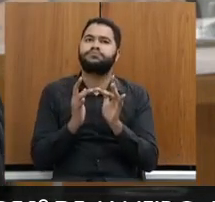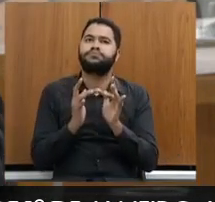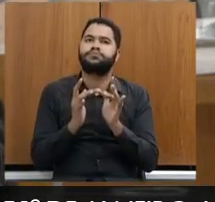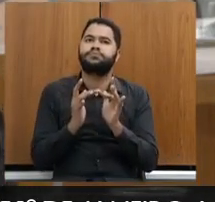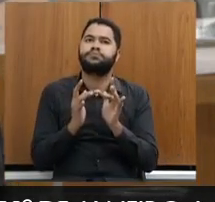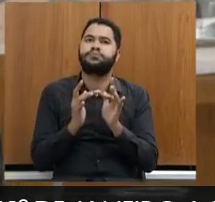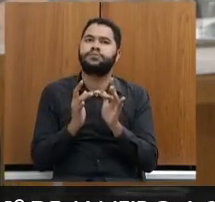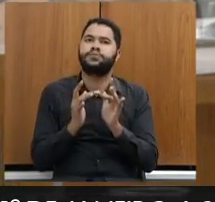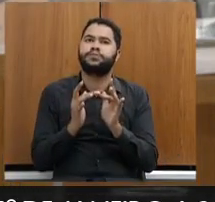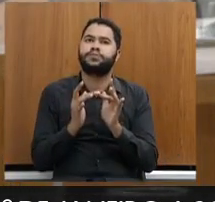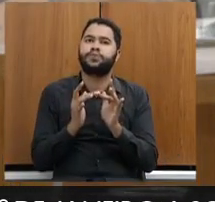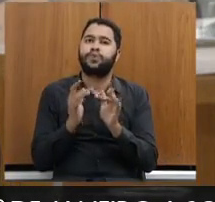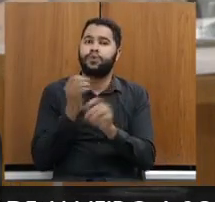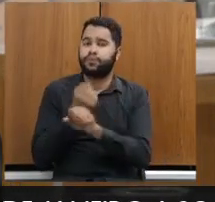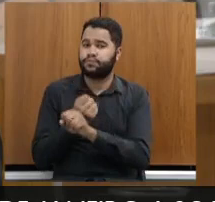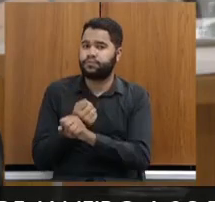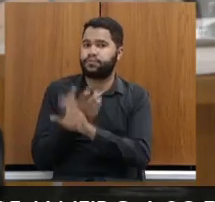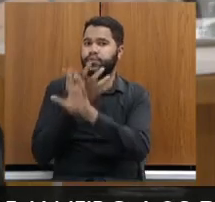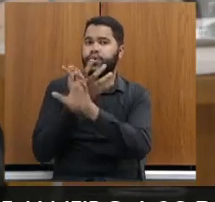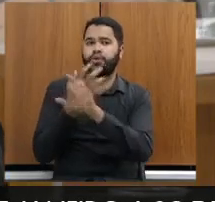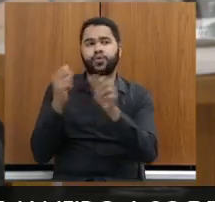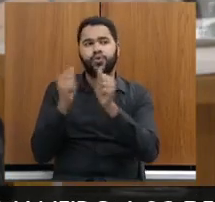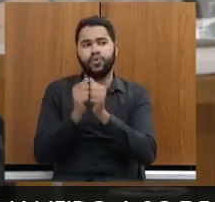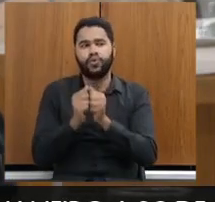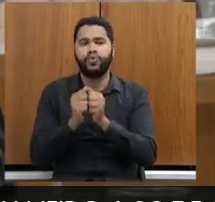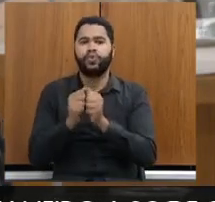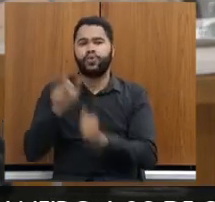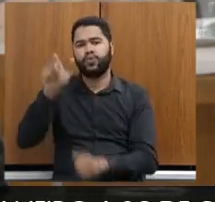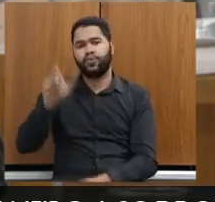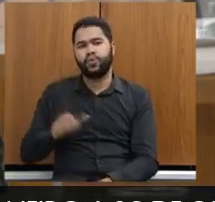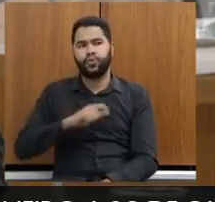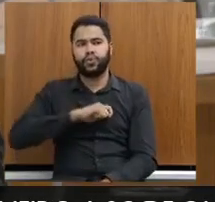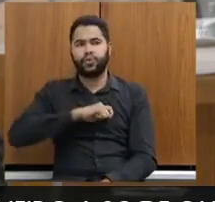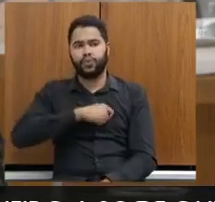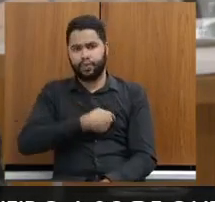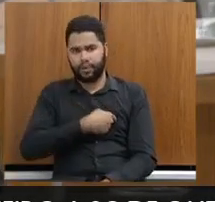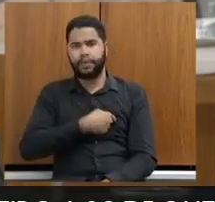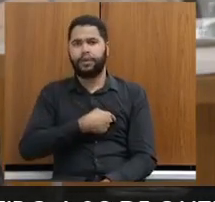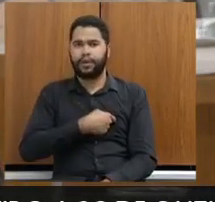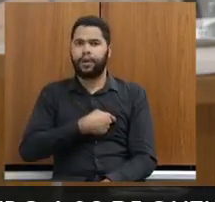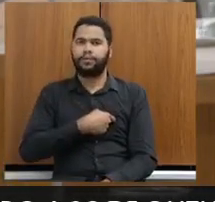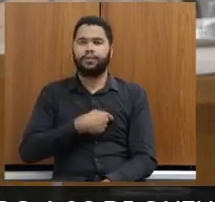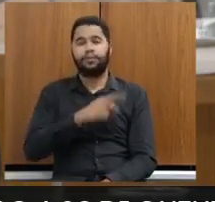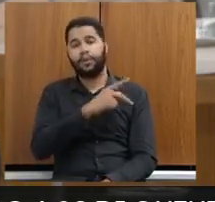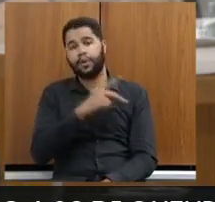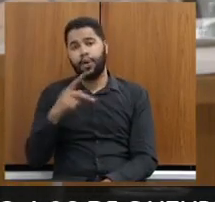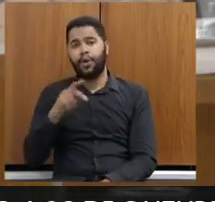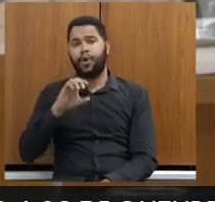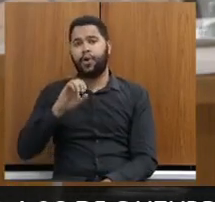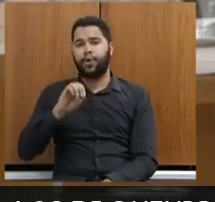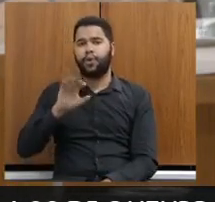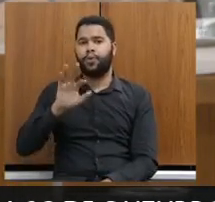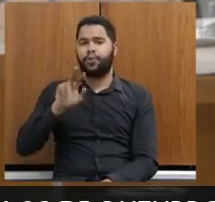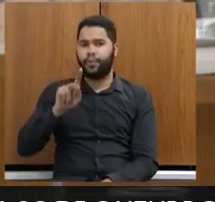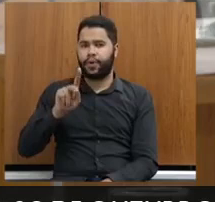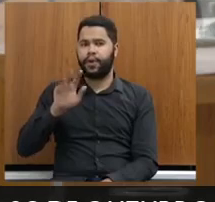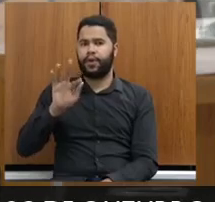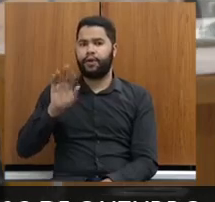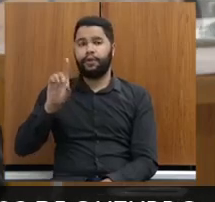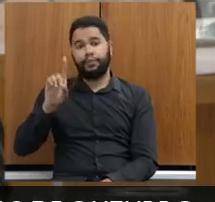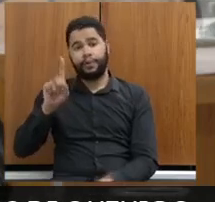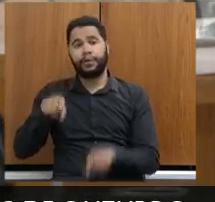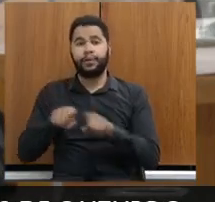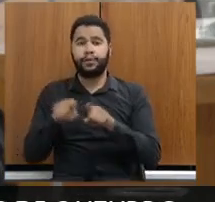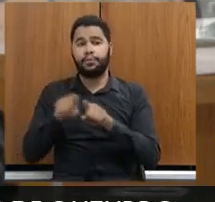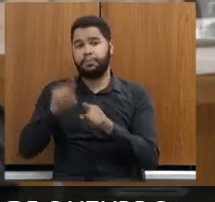vídeo conferência com o delegado que irá presidir o apf de ou tomar a decisão deve ser tomada